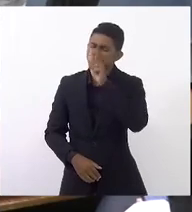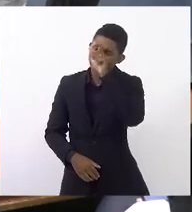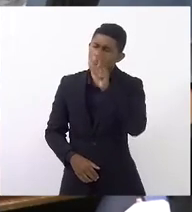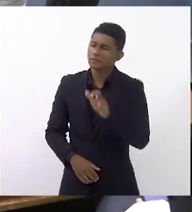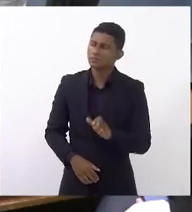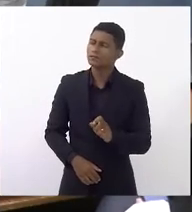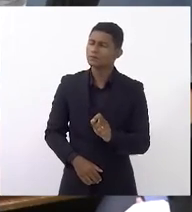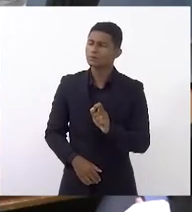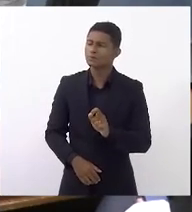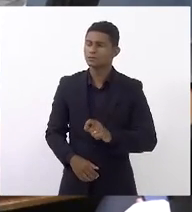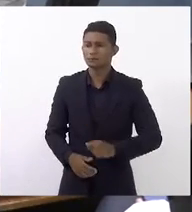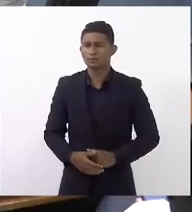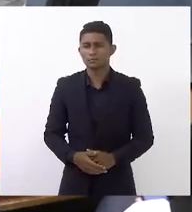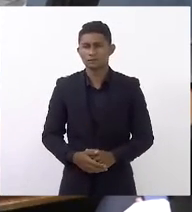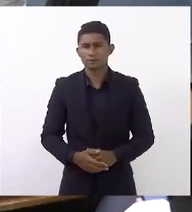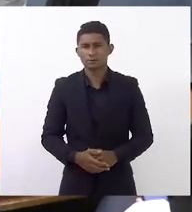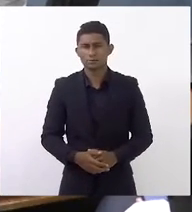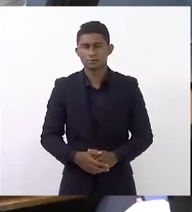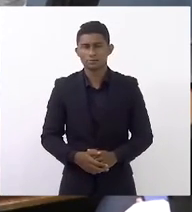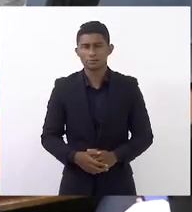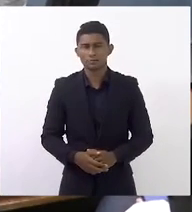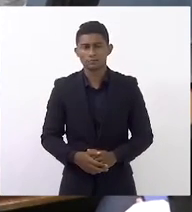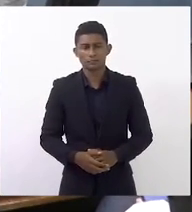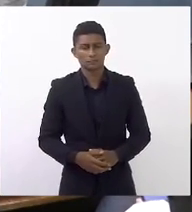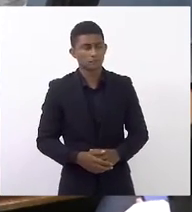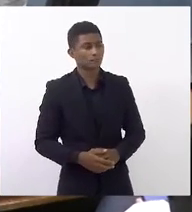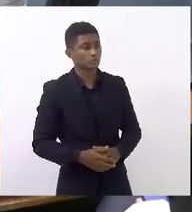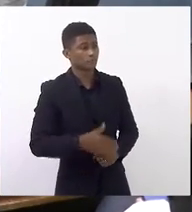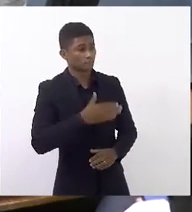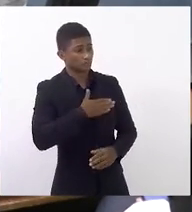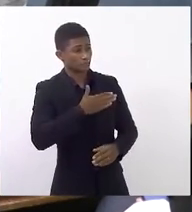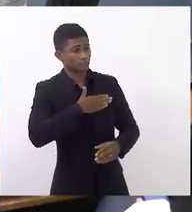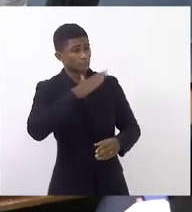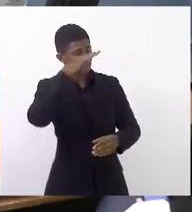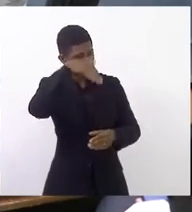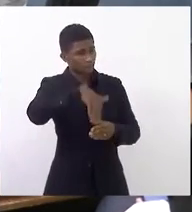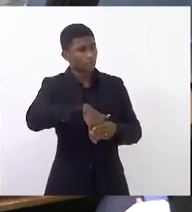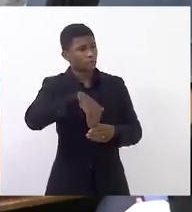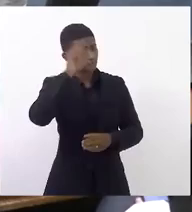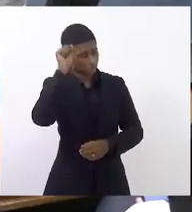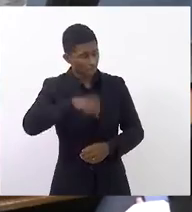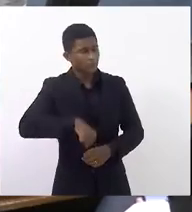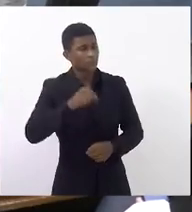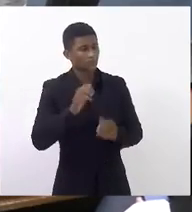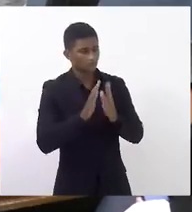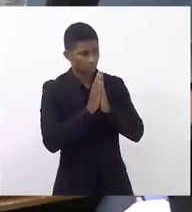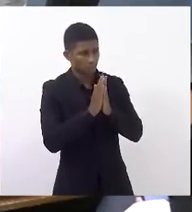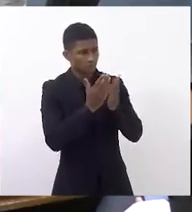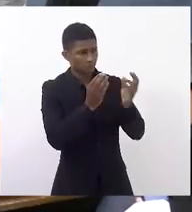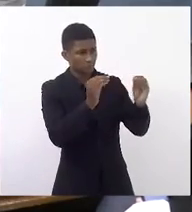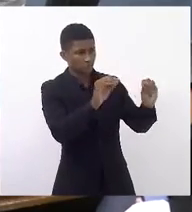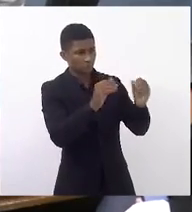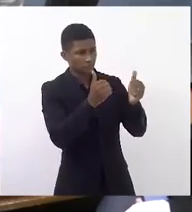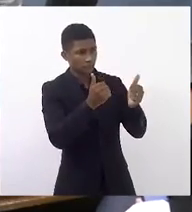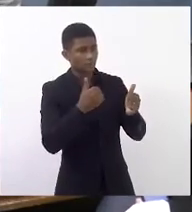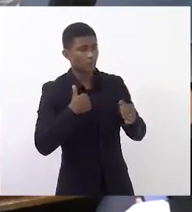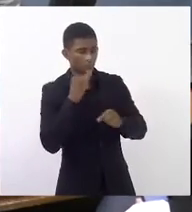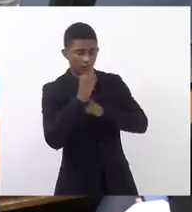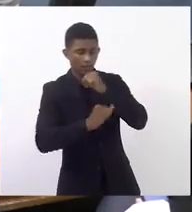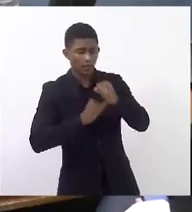Deputado Marcelo Cabeleireiro, queria registrar meu voto sim aí, porque eu estou com problema. Presidente, abstenção. Por